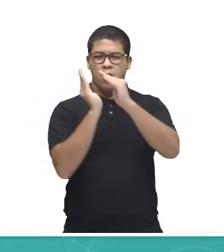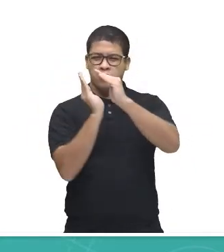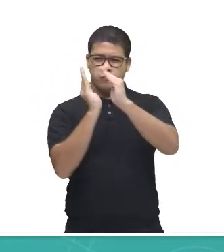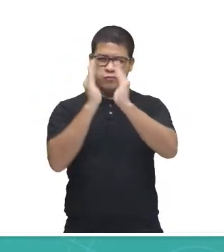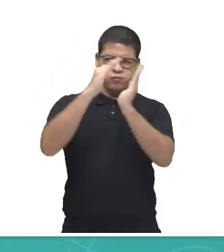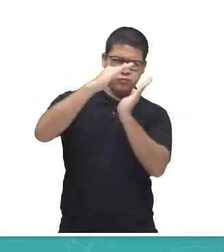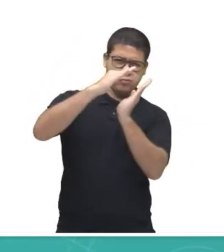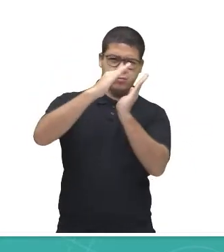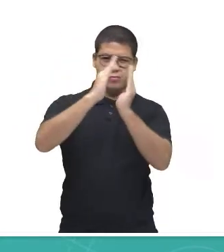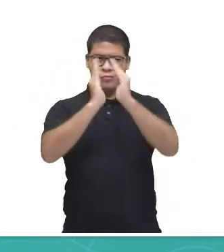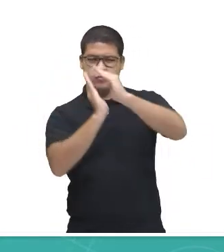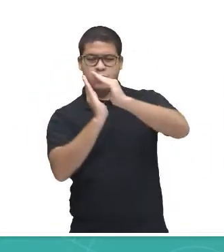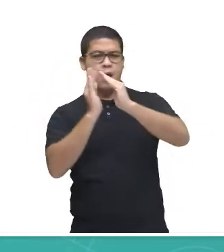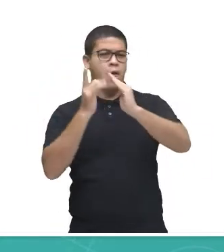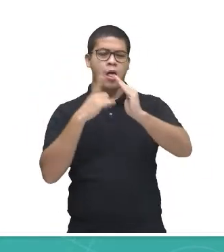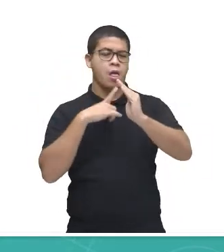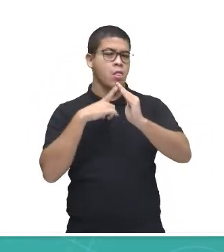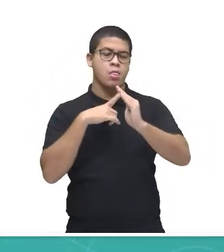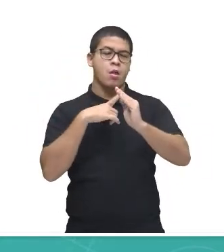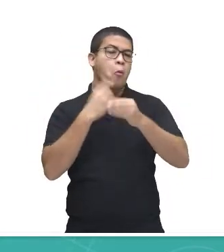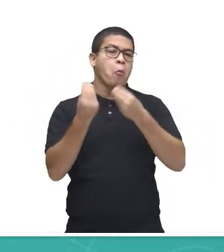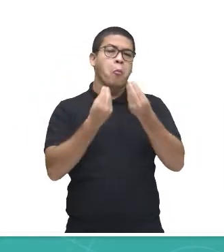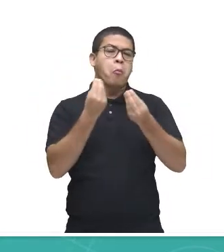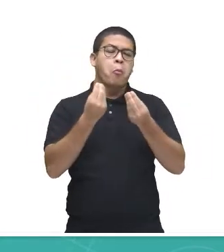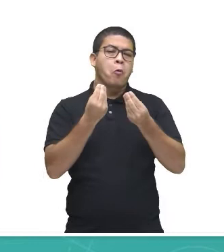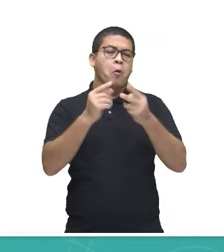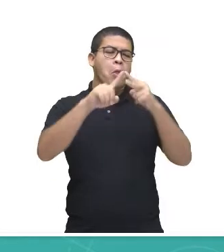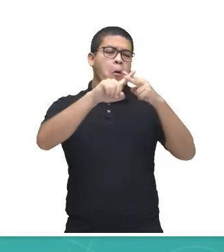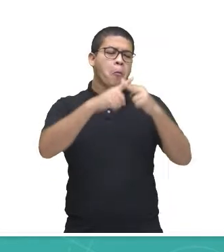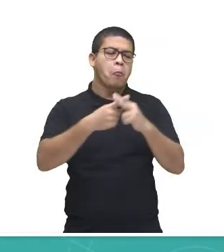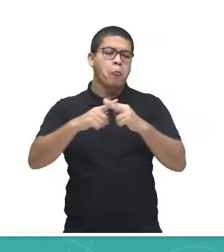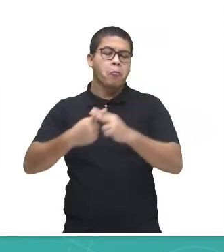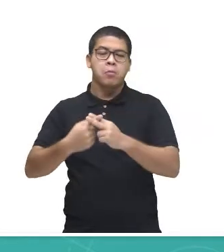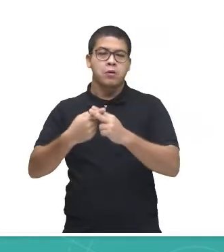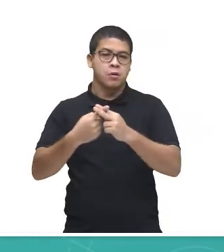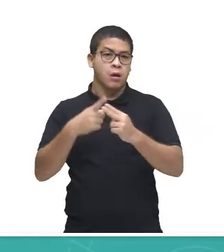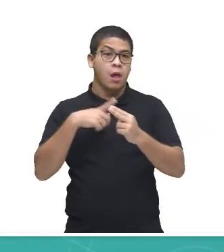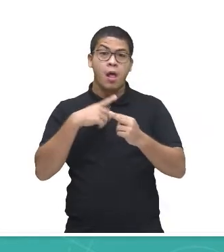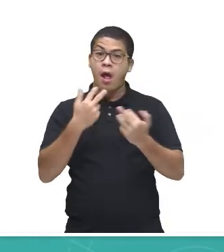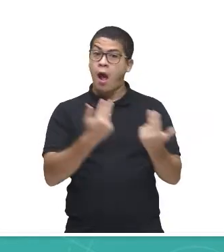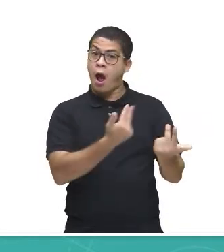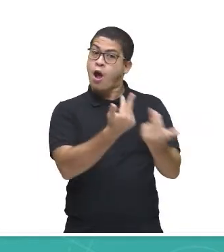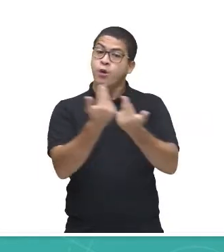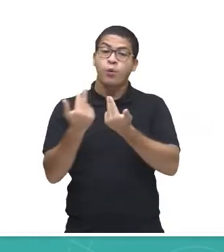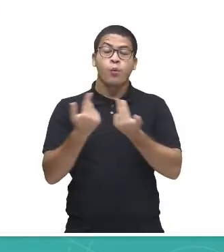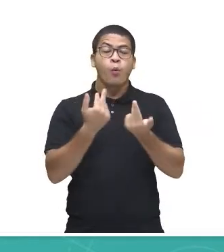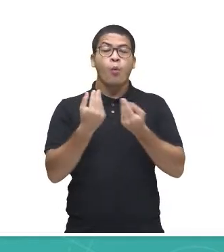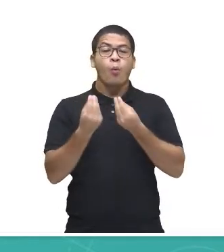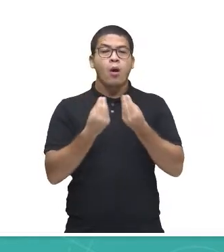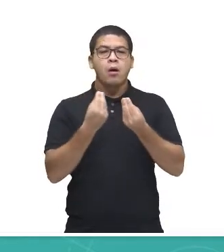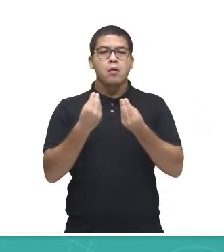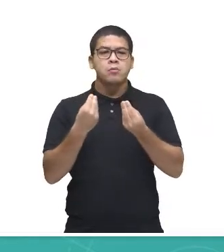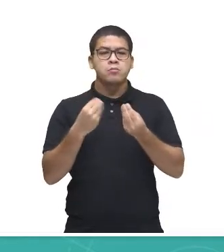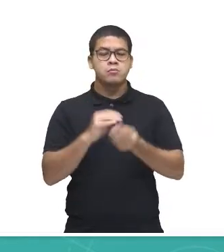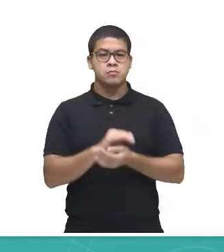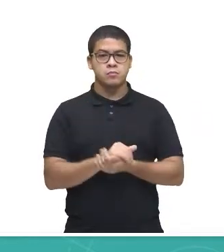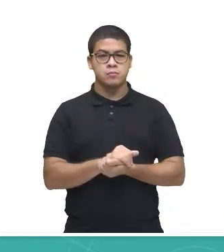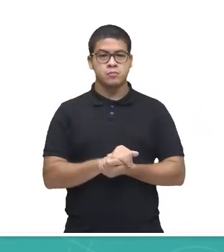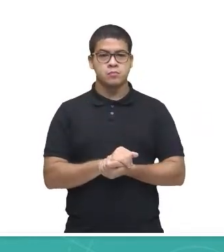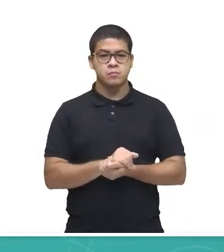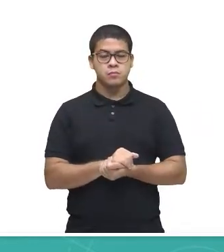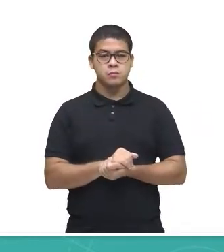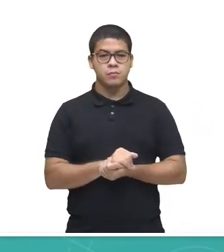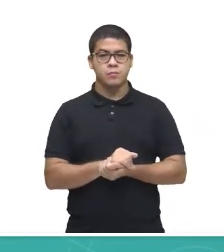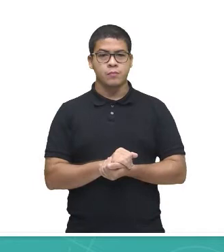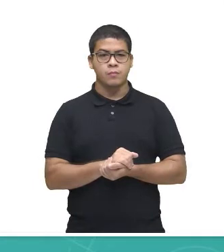esses quatro ângulos de cima são exatamente iguais em medida aos quatro ângulos de baixo,